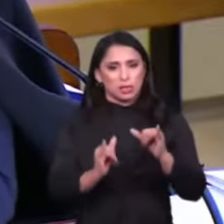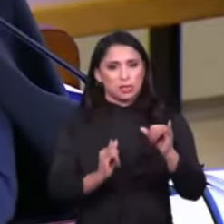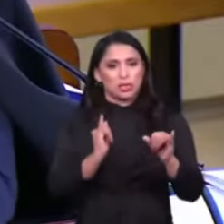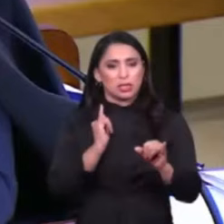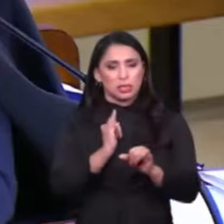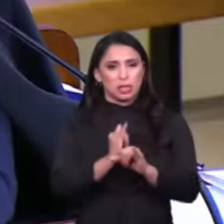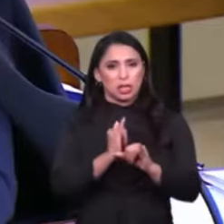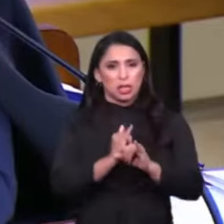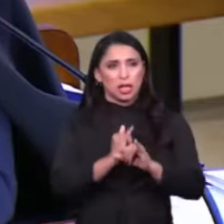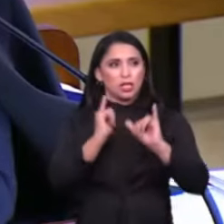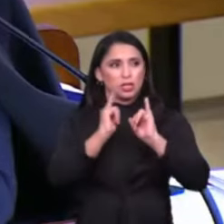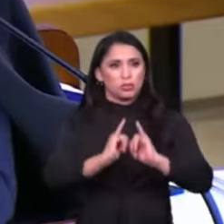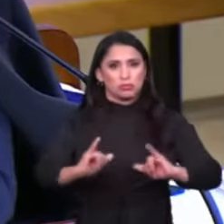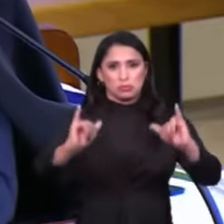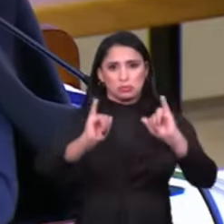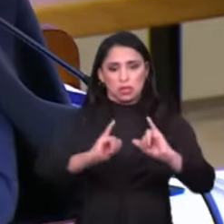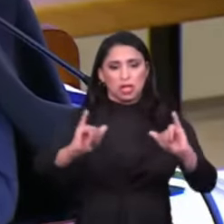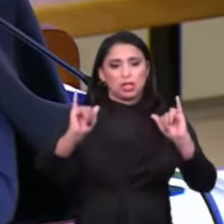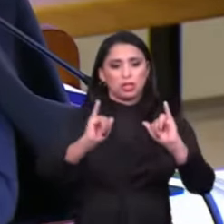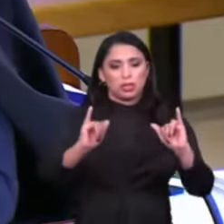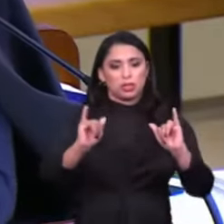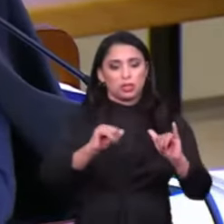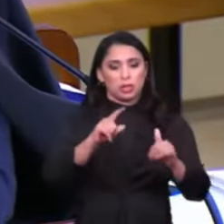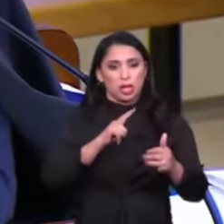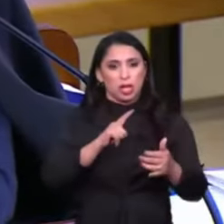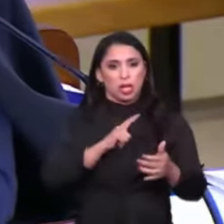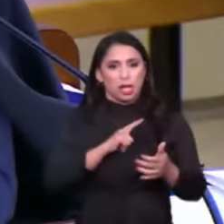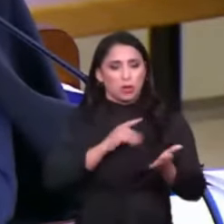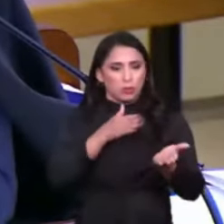de notícia e que eu tenho impresso,